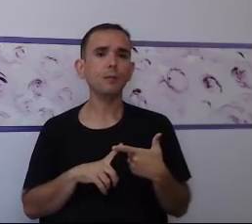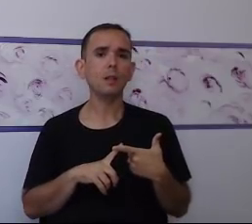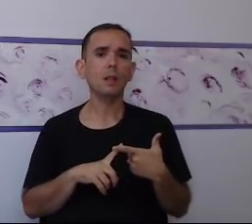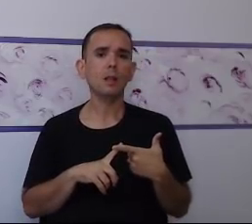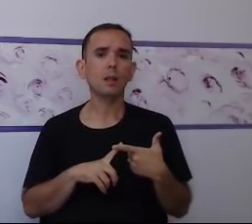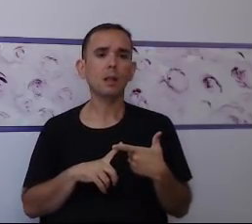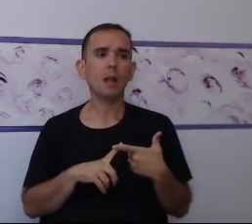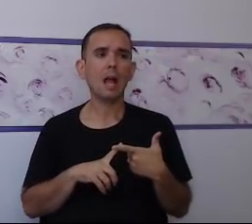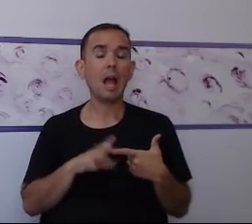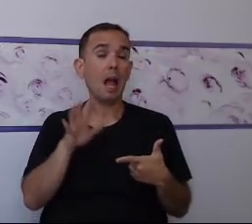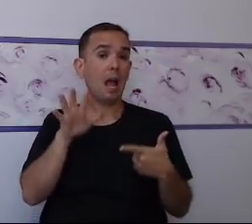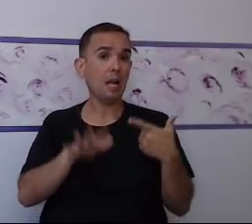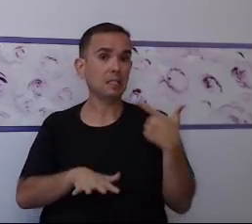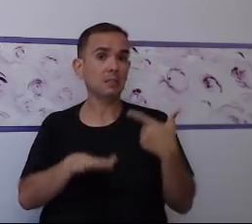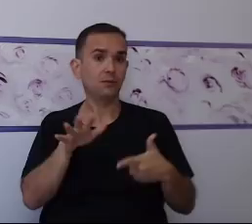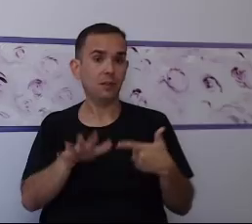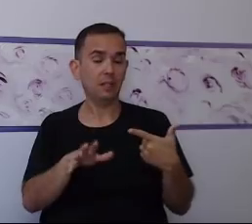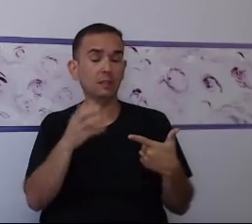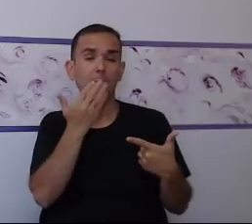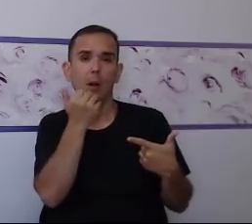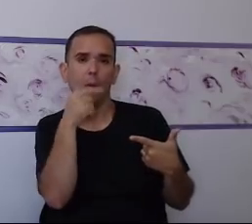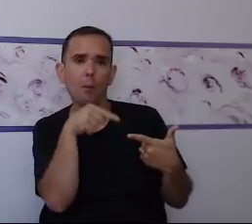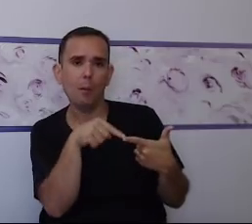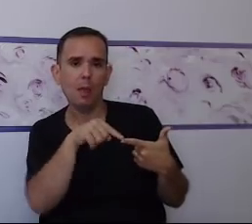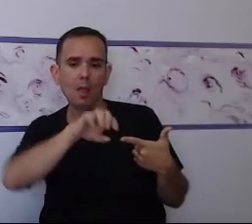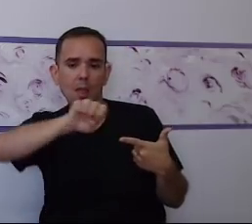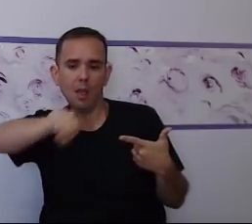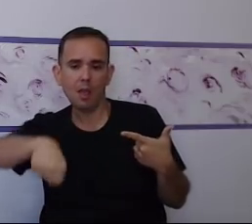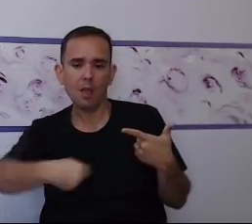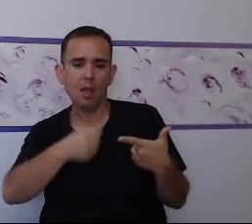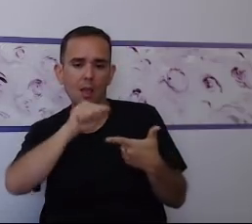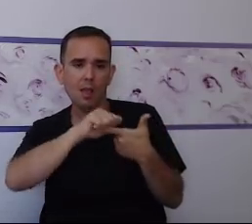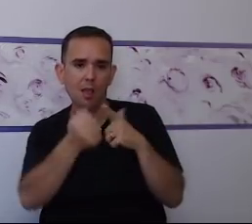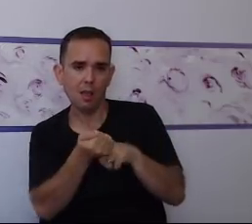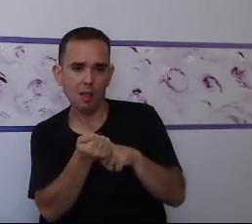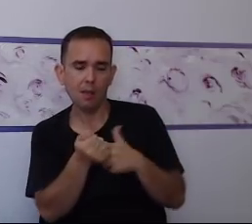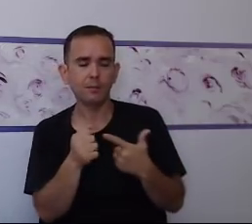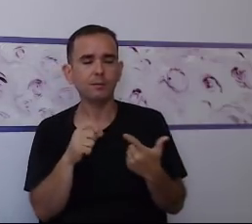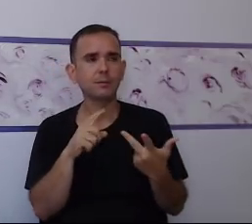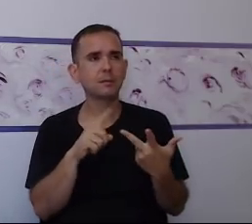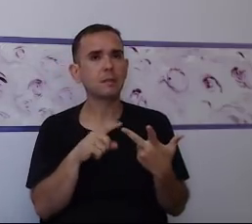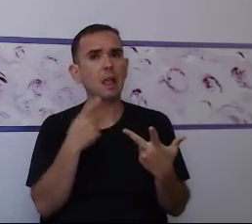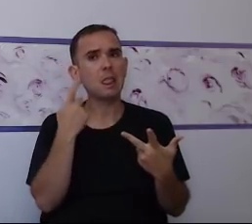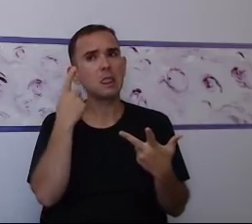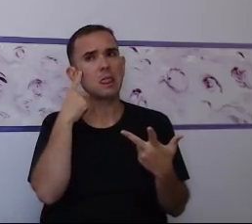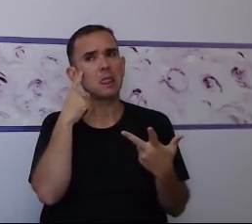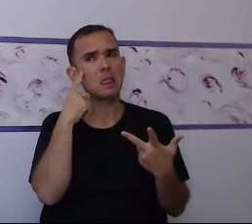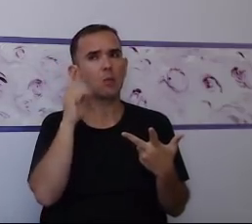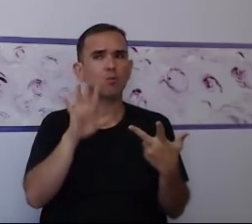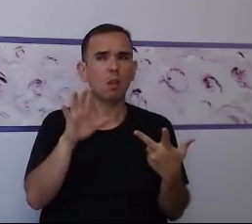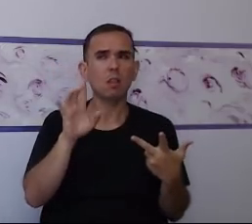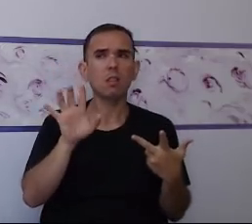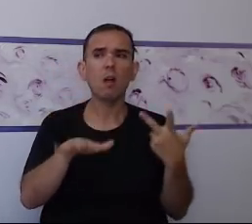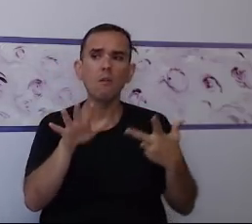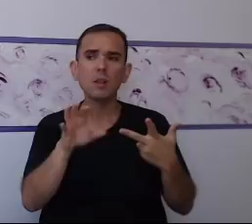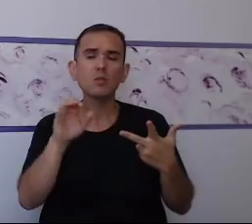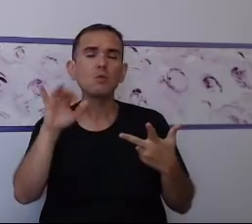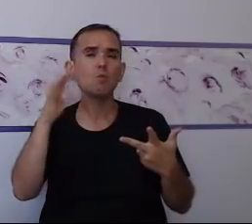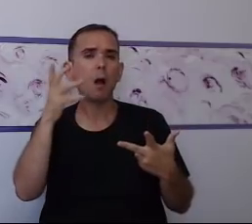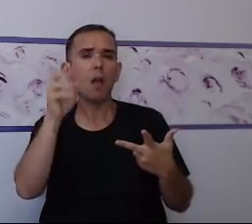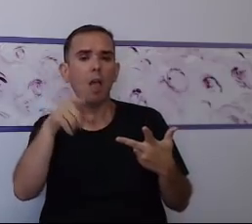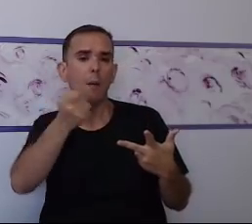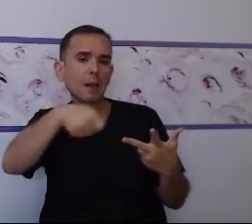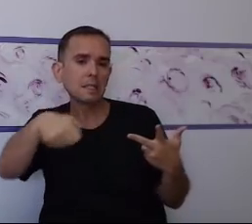vezes, para alimentação, a colher adaptada. Não sei, dependendo de qual é o comprometimento, se